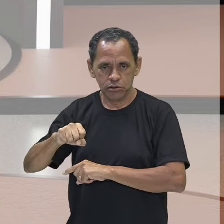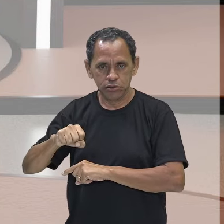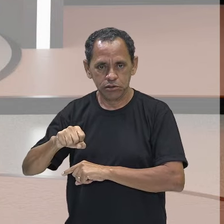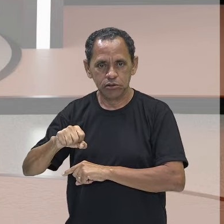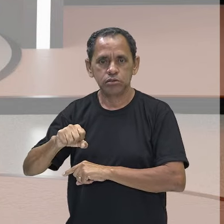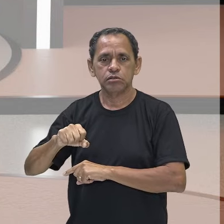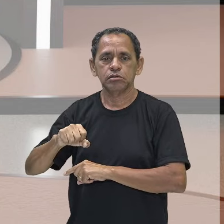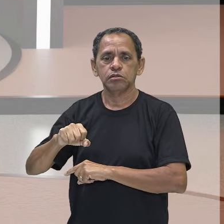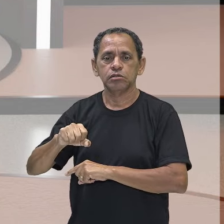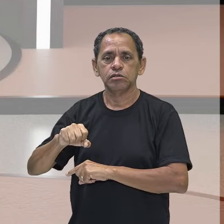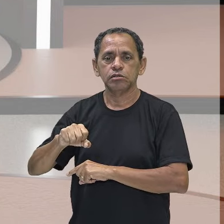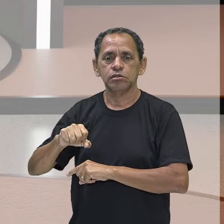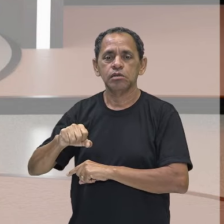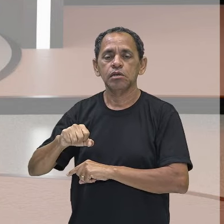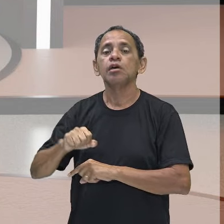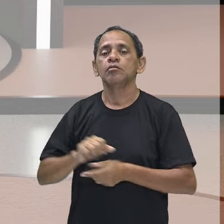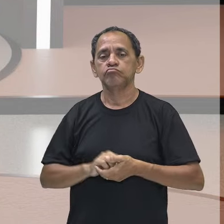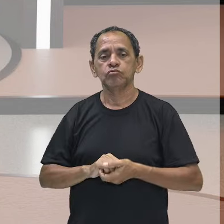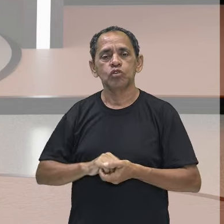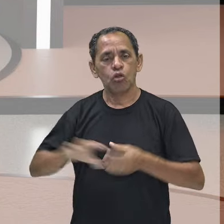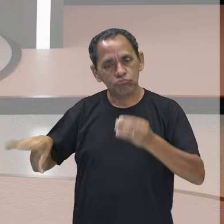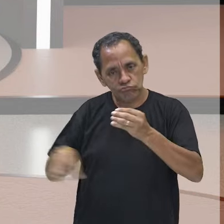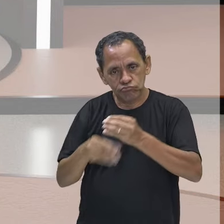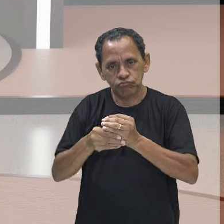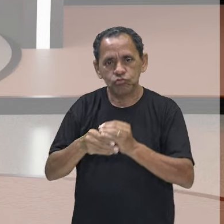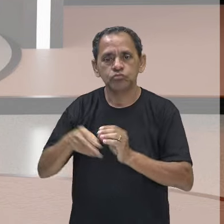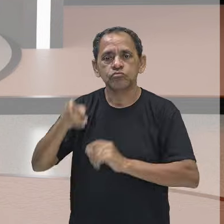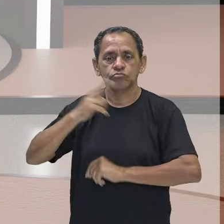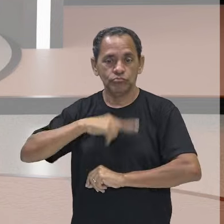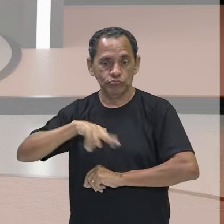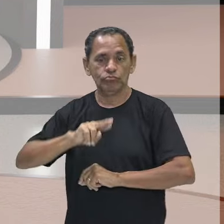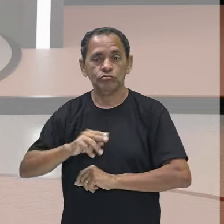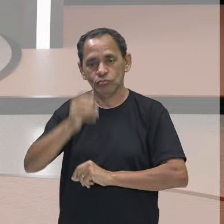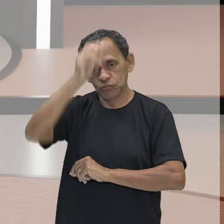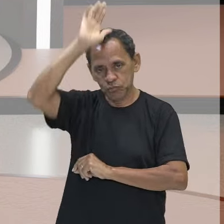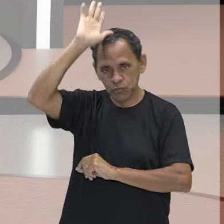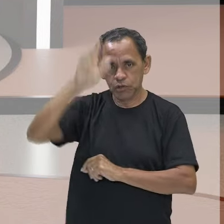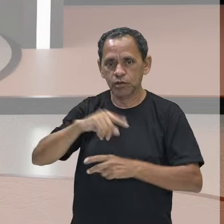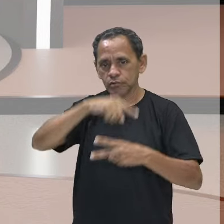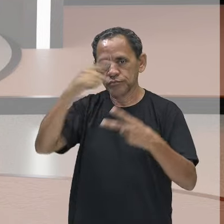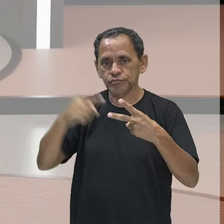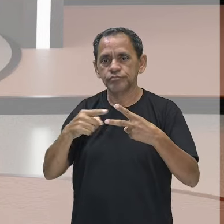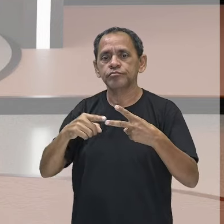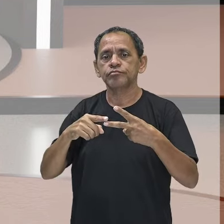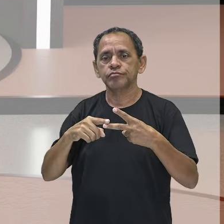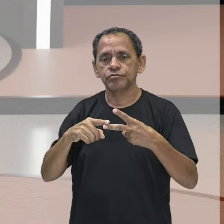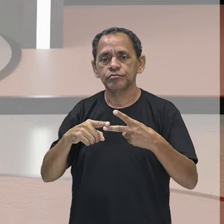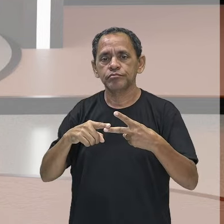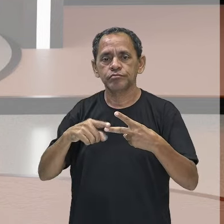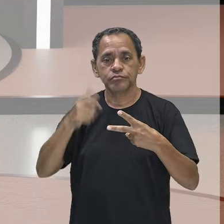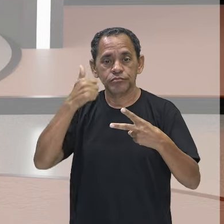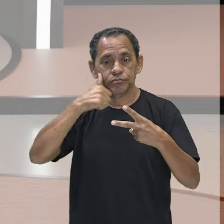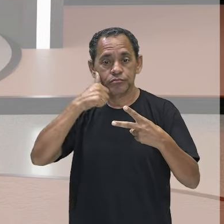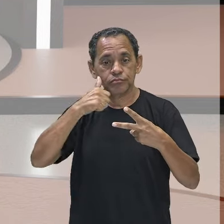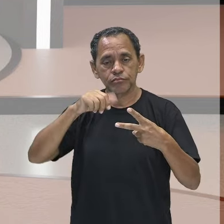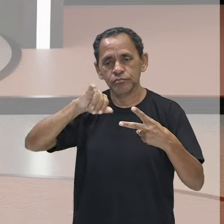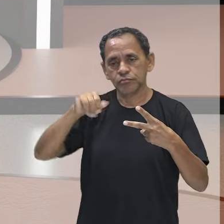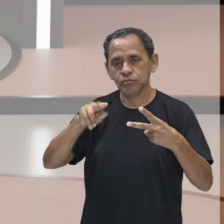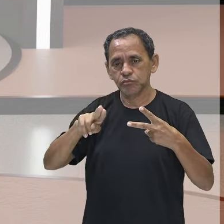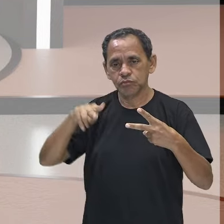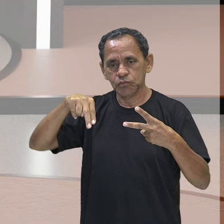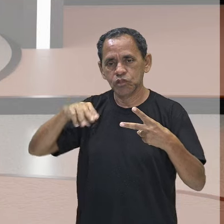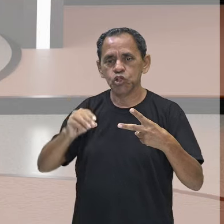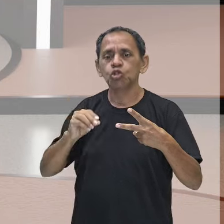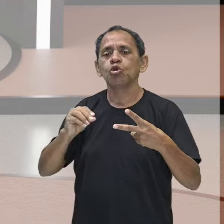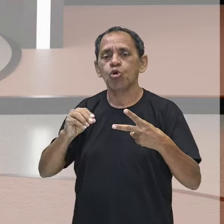à religião romana. Vamos à segunda deusa, que era justamente a Juno, que na mitologia